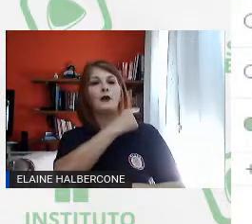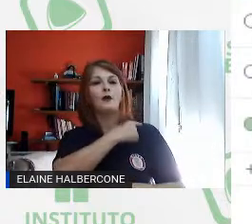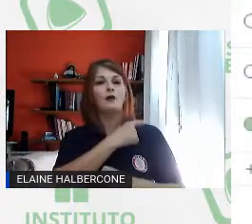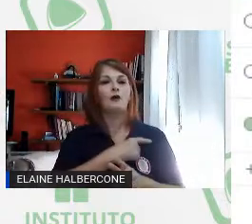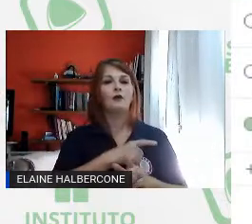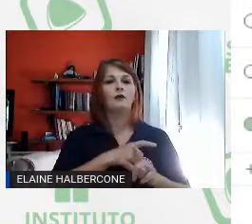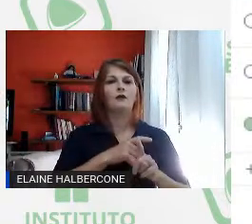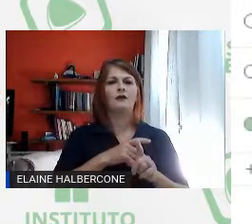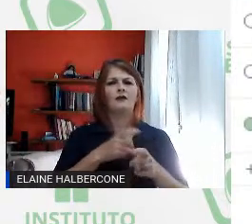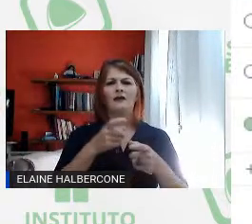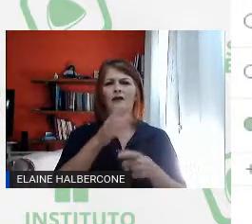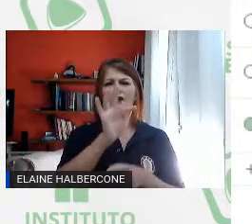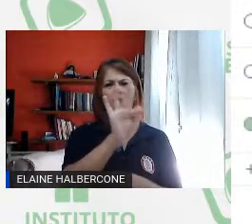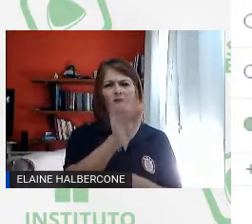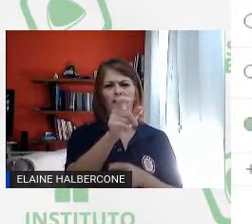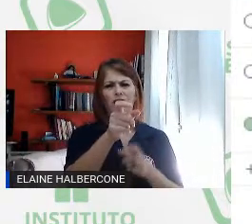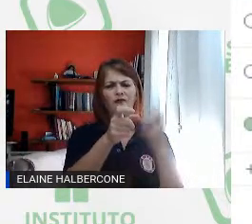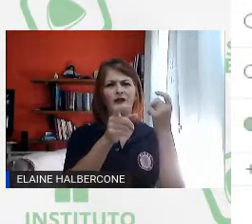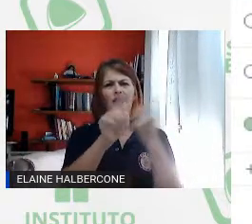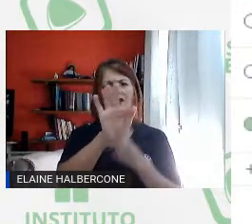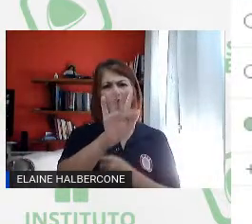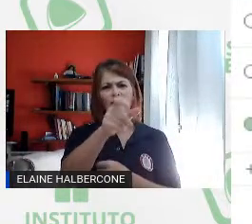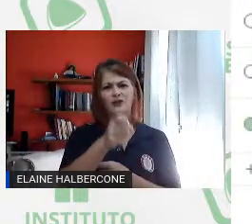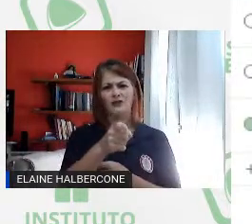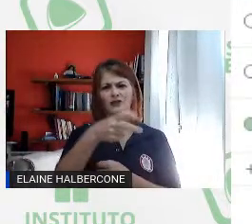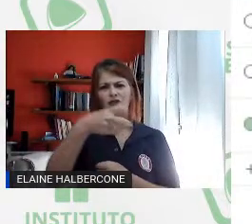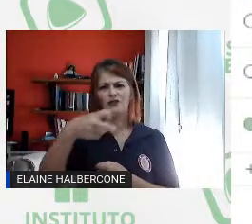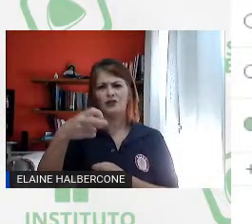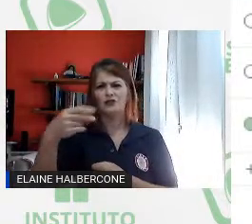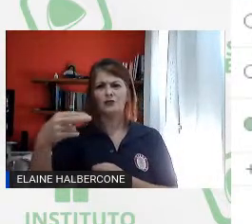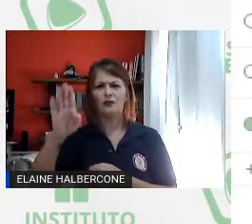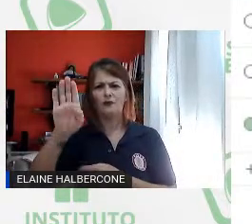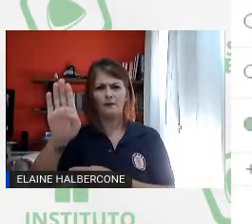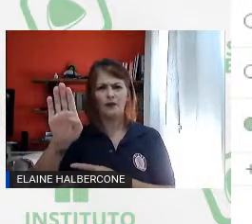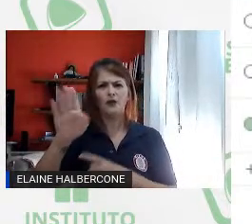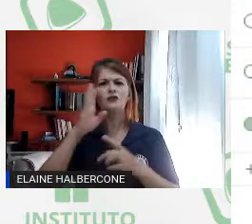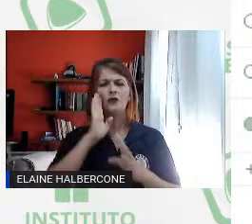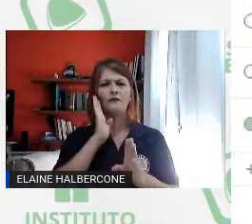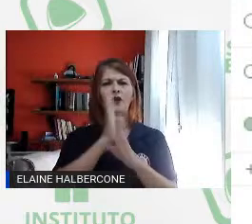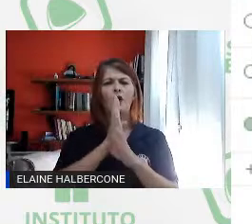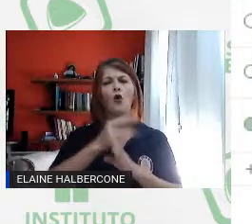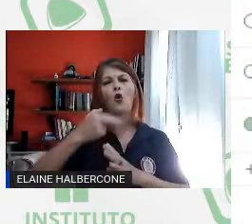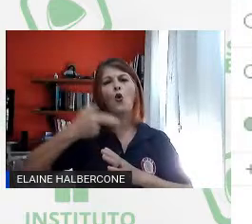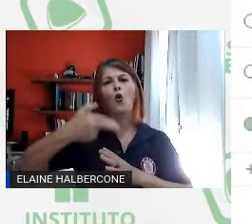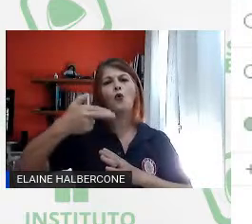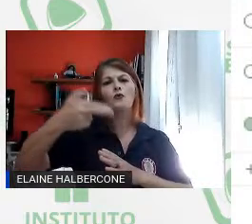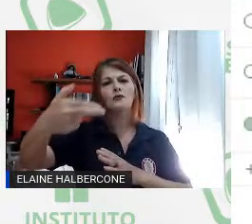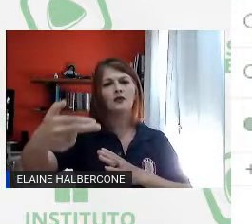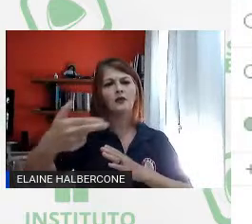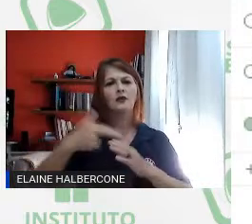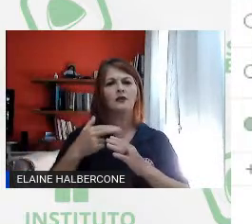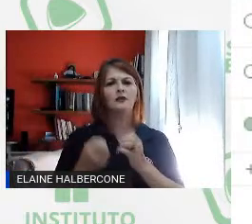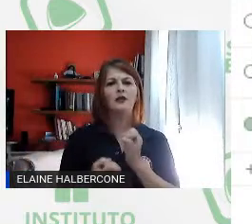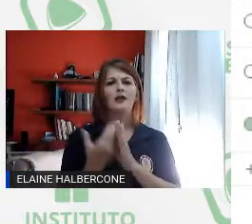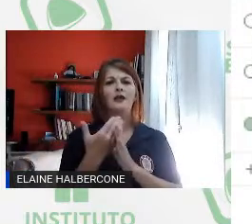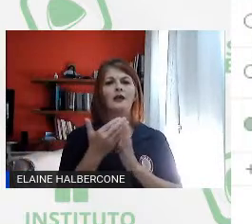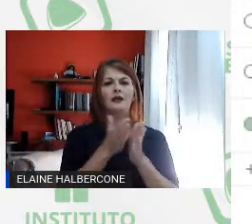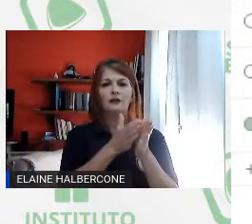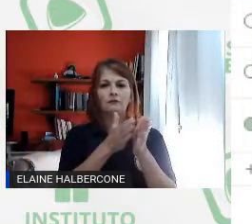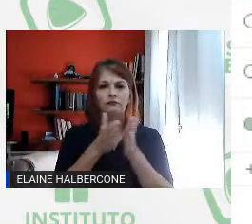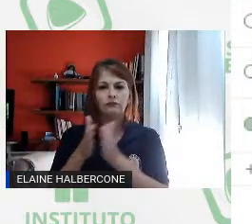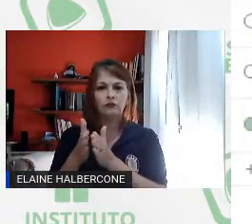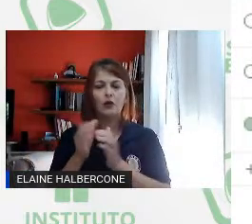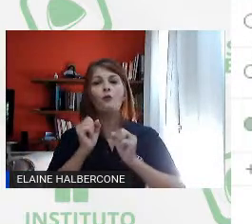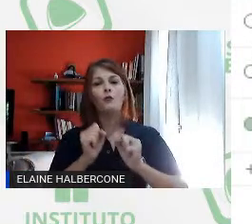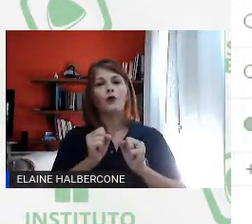x mais b, o GeoGebra já identifica o a e o b como constante, e ele cria controle deslizante. Aí, podemos